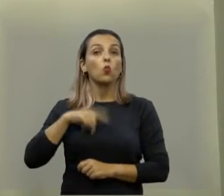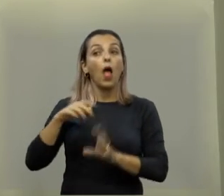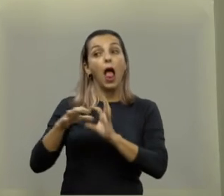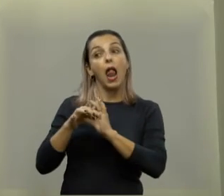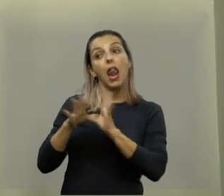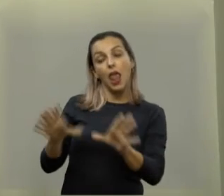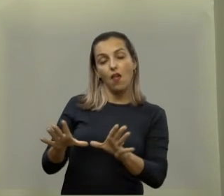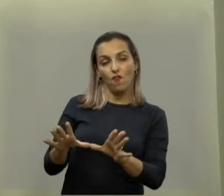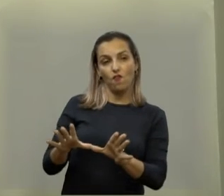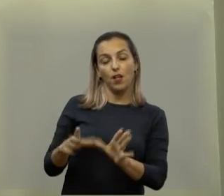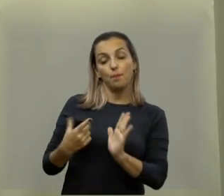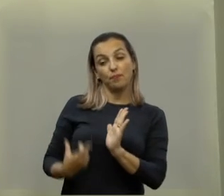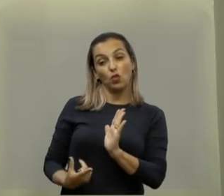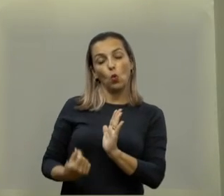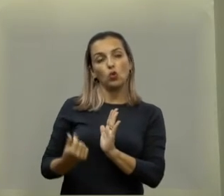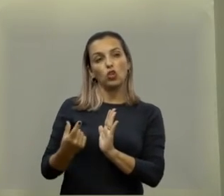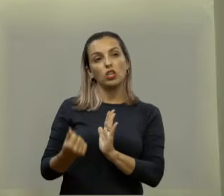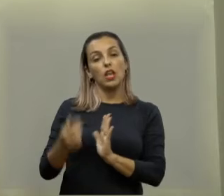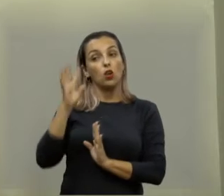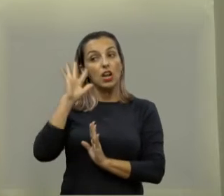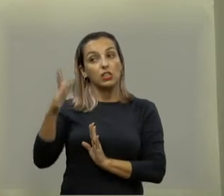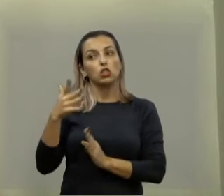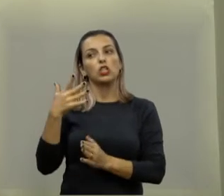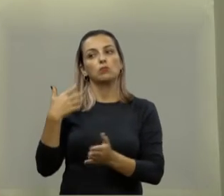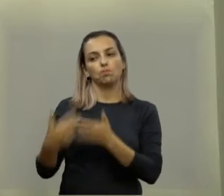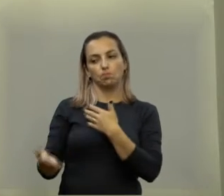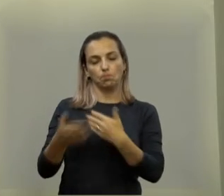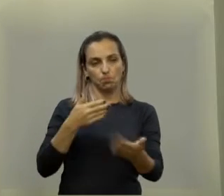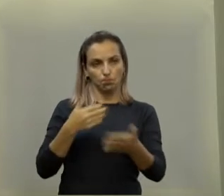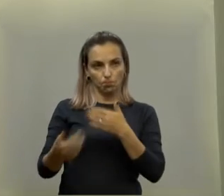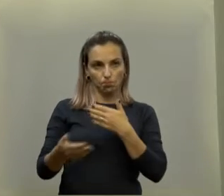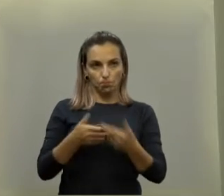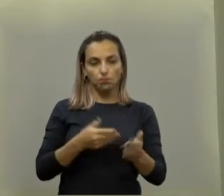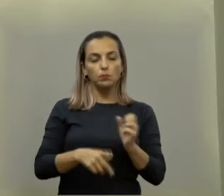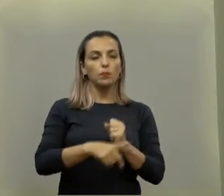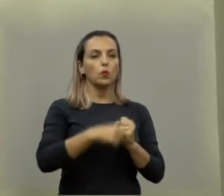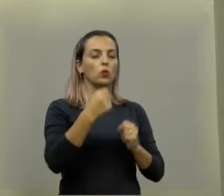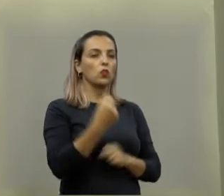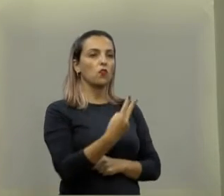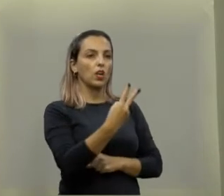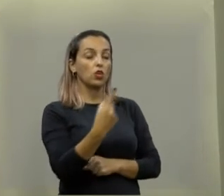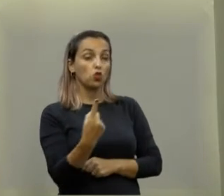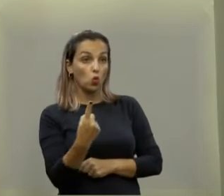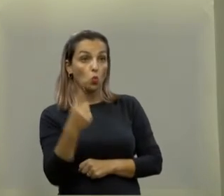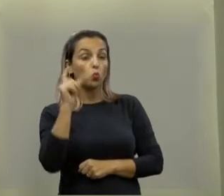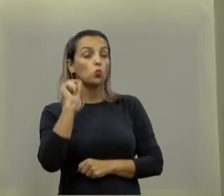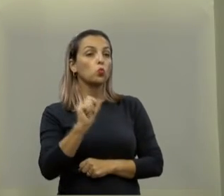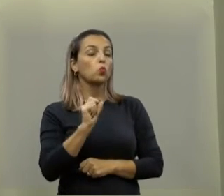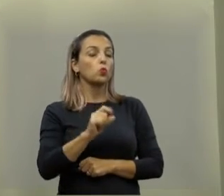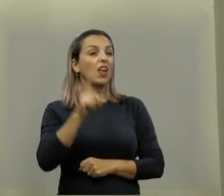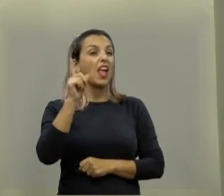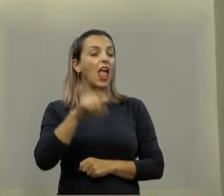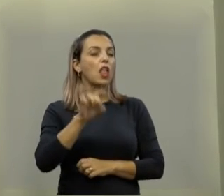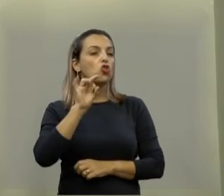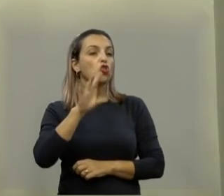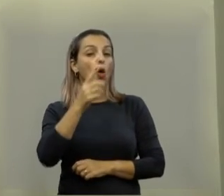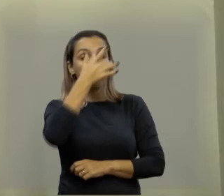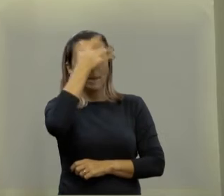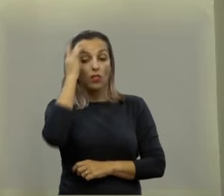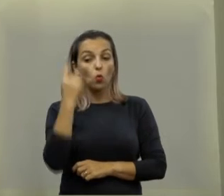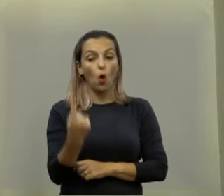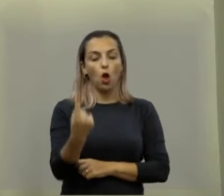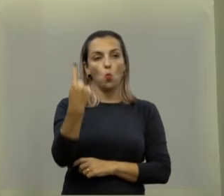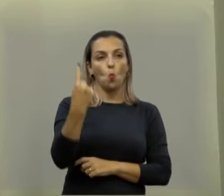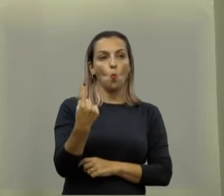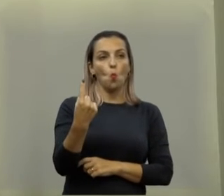branco para fazer o que bem entender o artigo 21 parágrafo segundo estabelece que somente uma pessoa